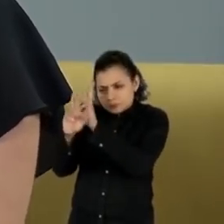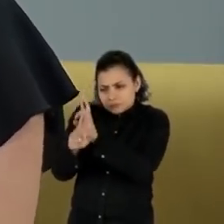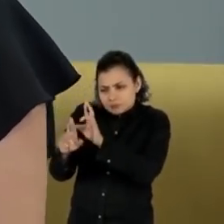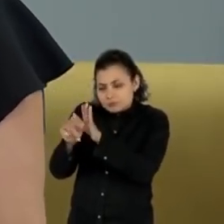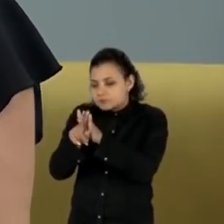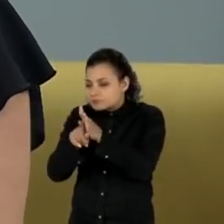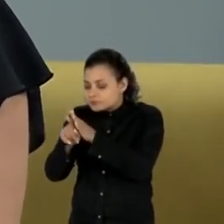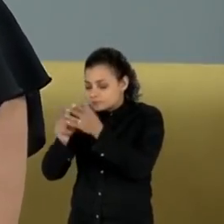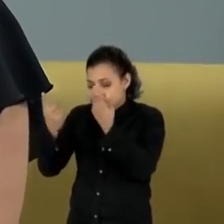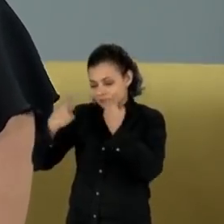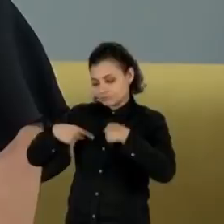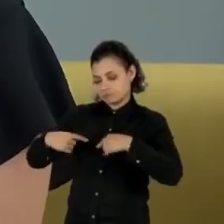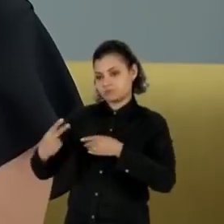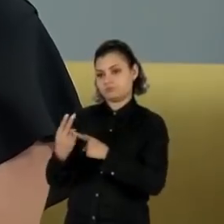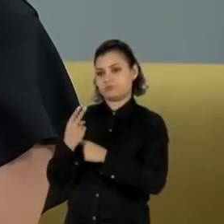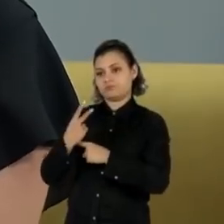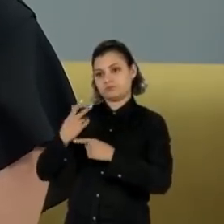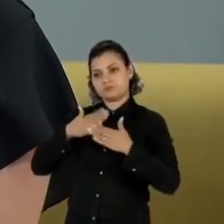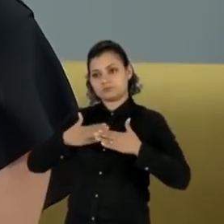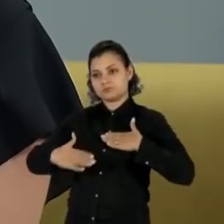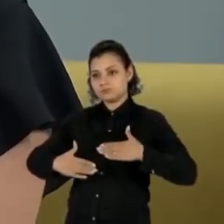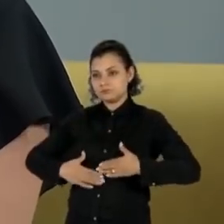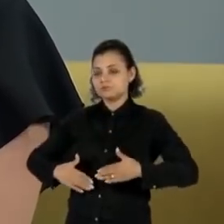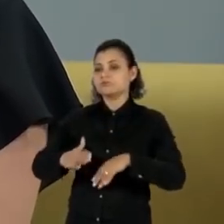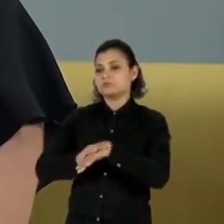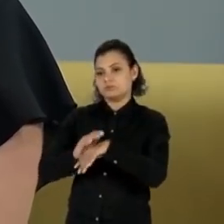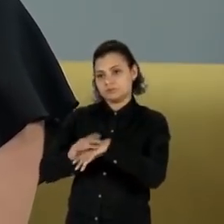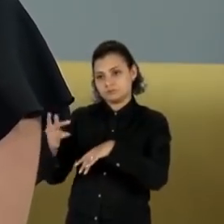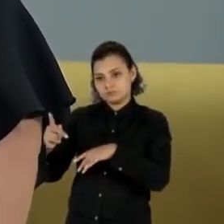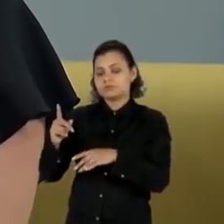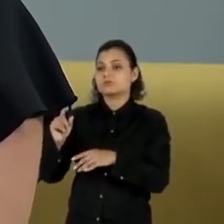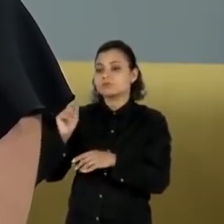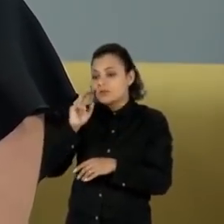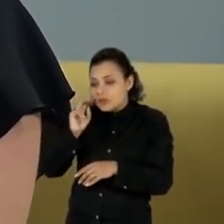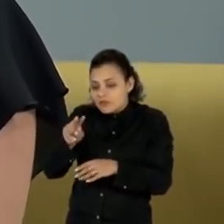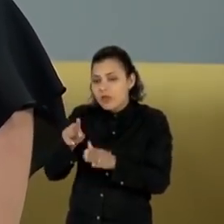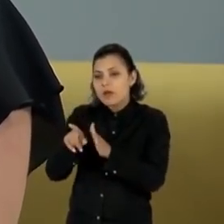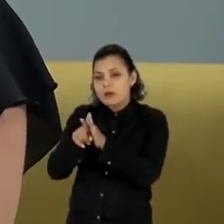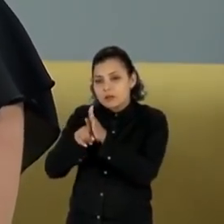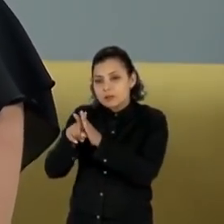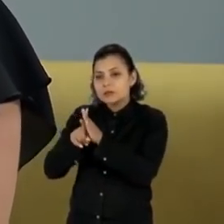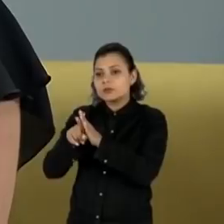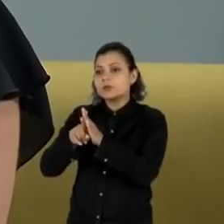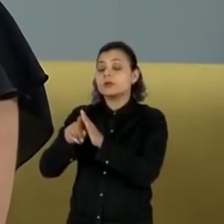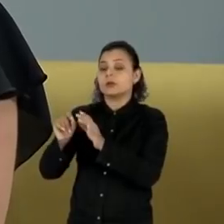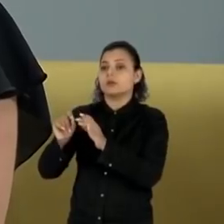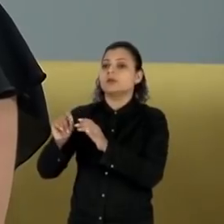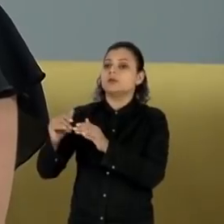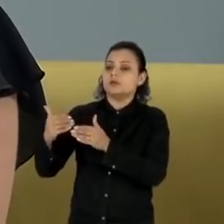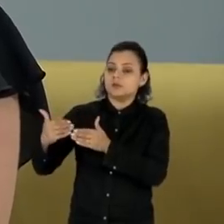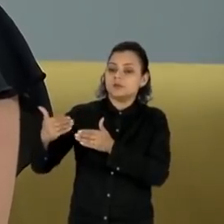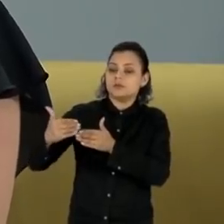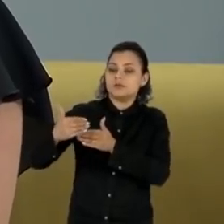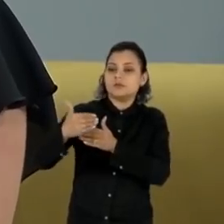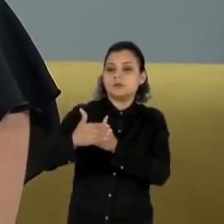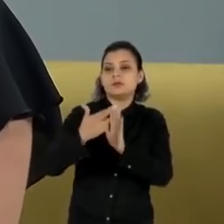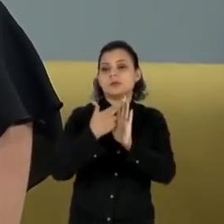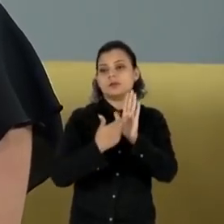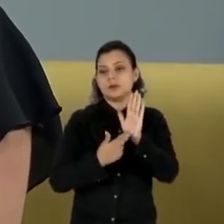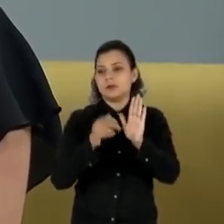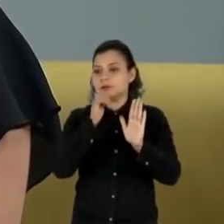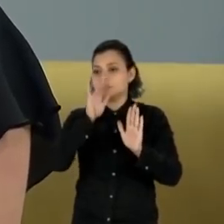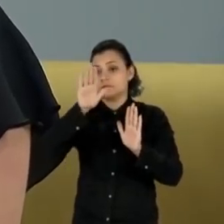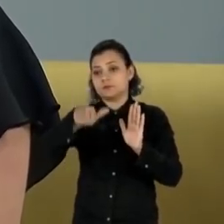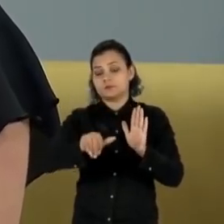vai tomar todas as outras condutas para que os próximos passos sejam seguidos ou seja